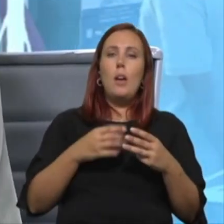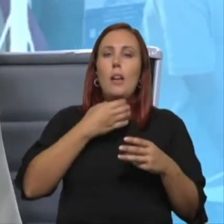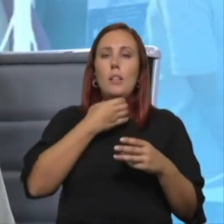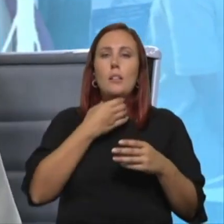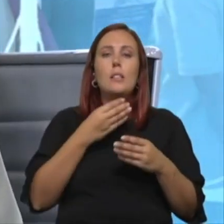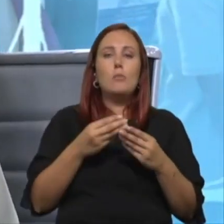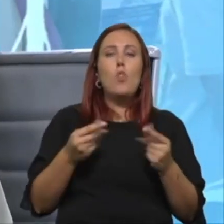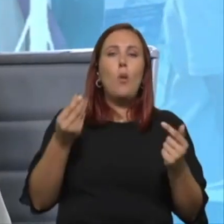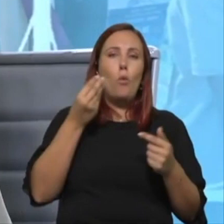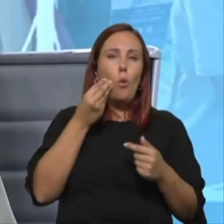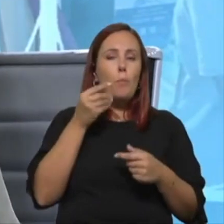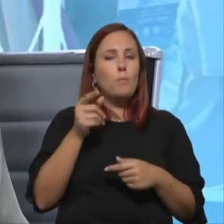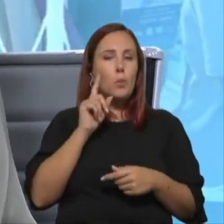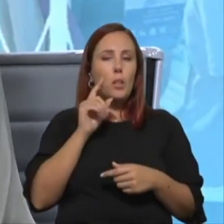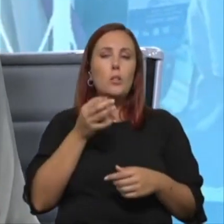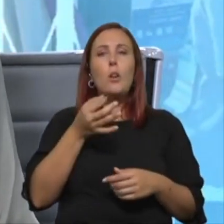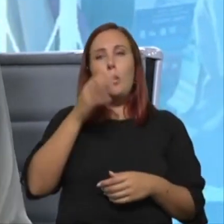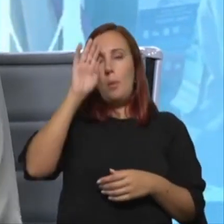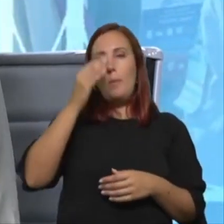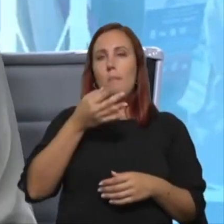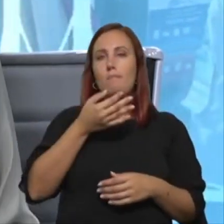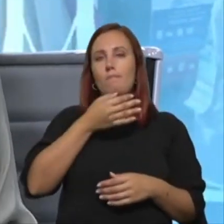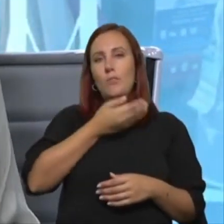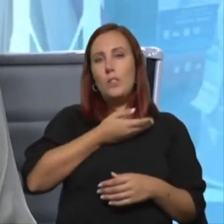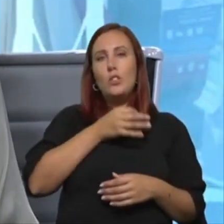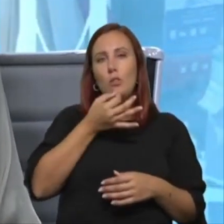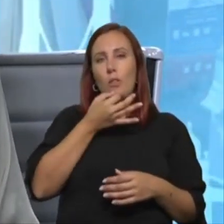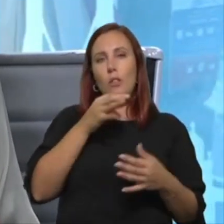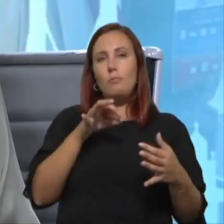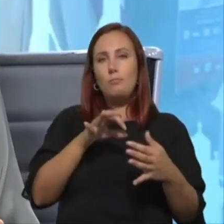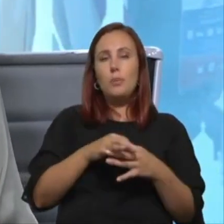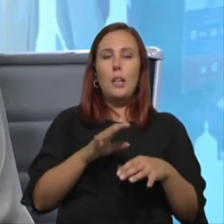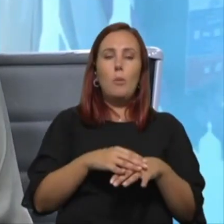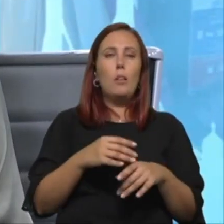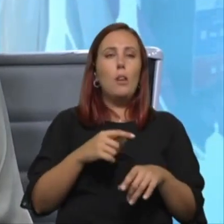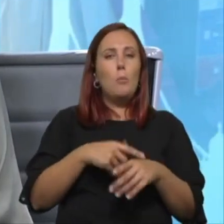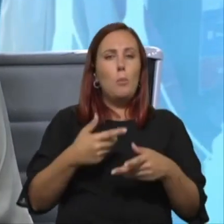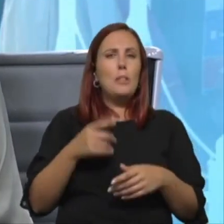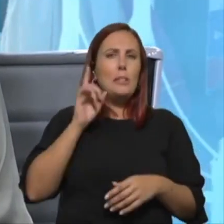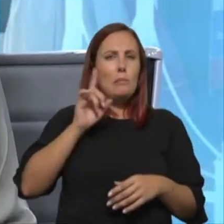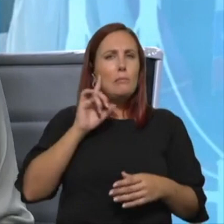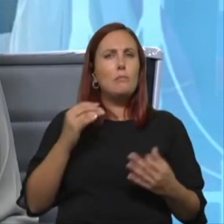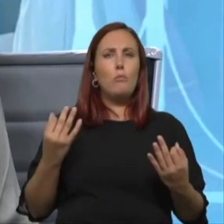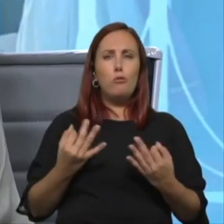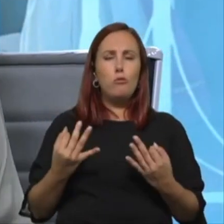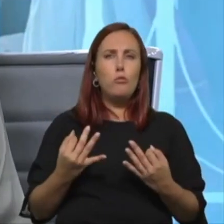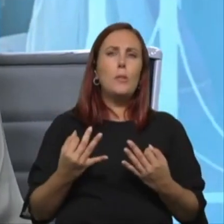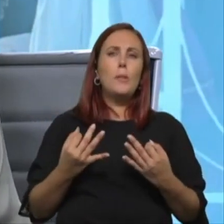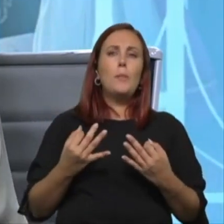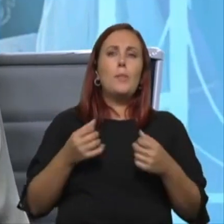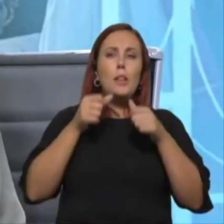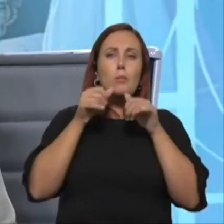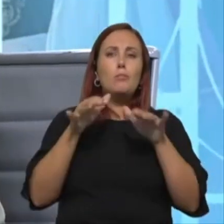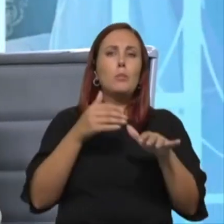enfim, várias das suas intervenções são de facto momentos muito ricos e promotores da saúde